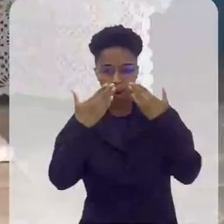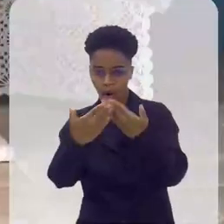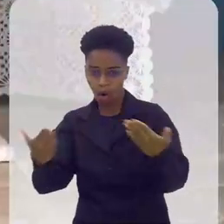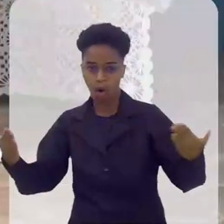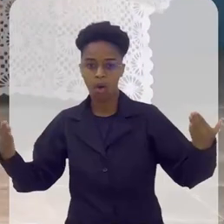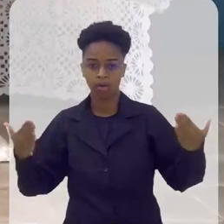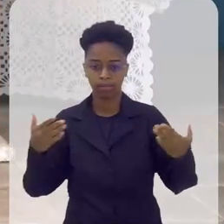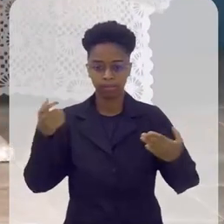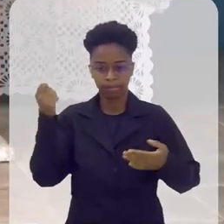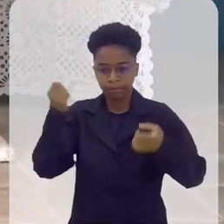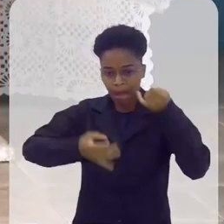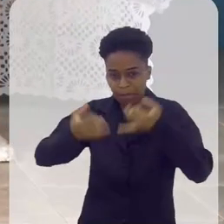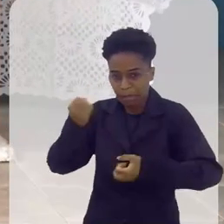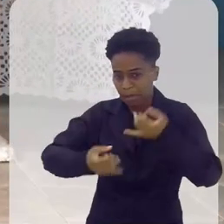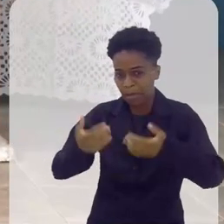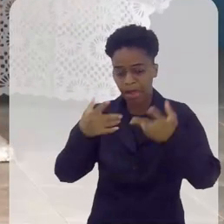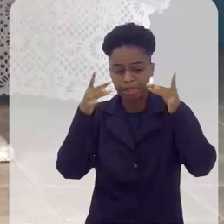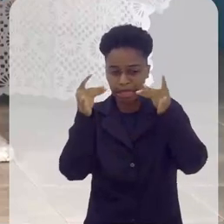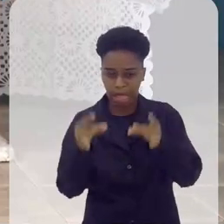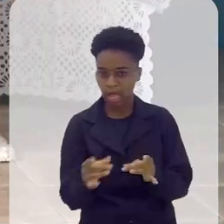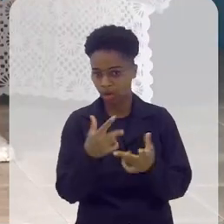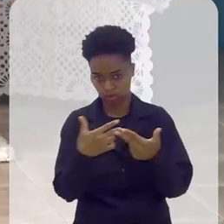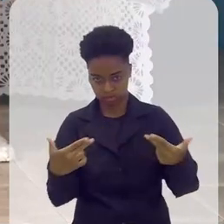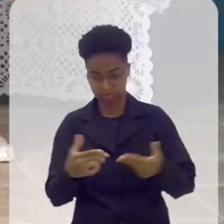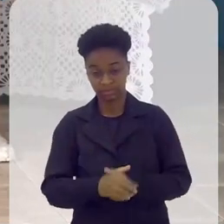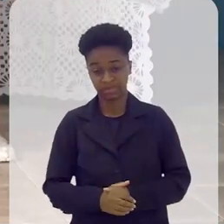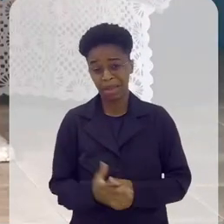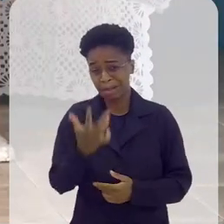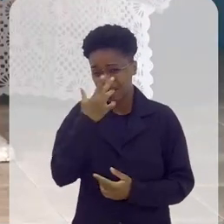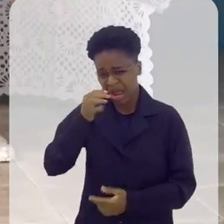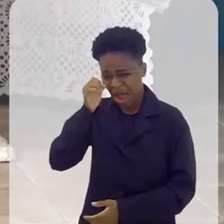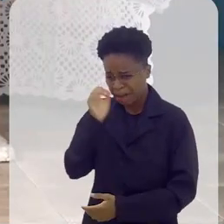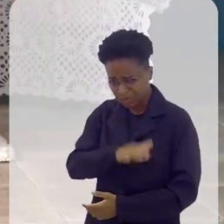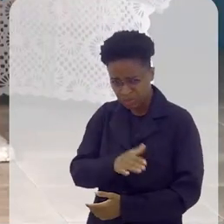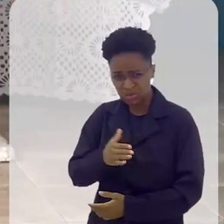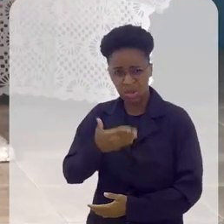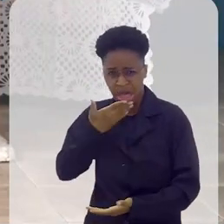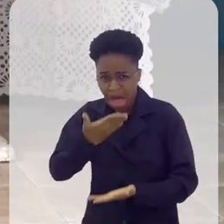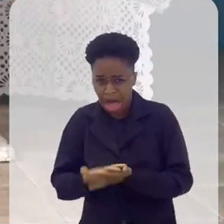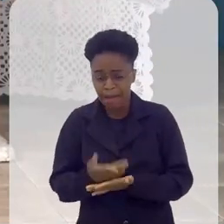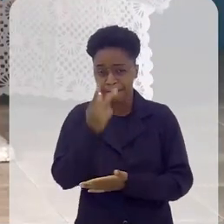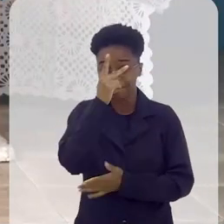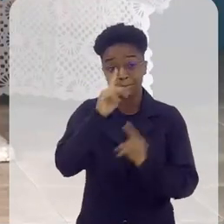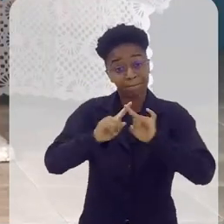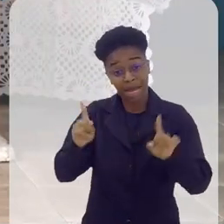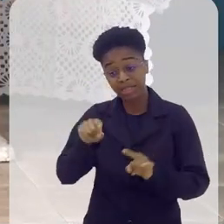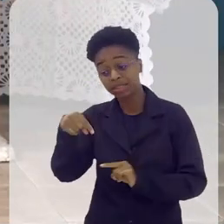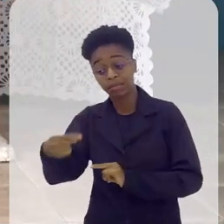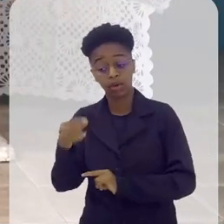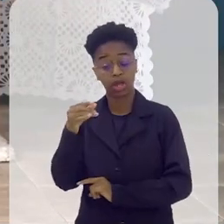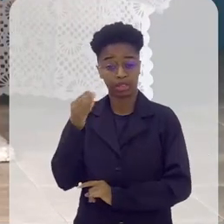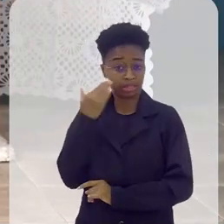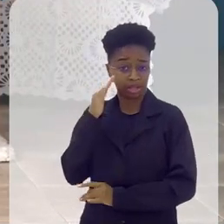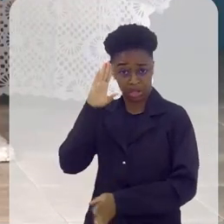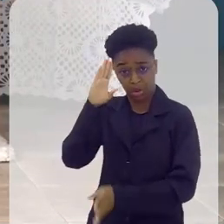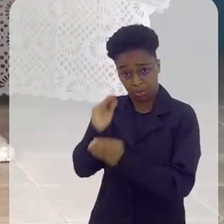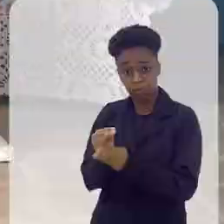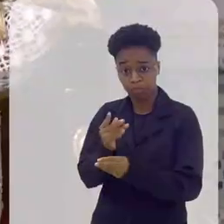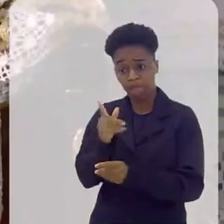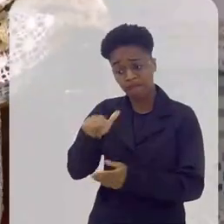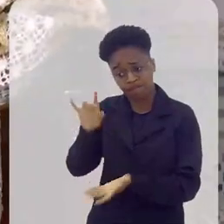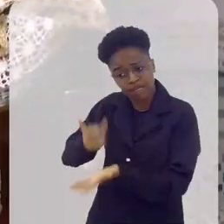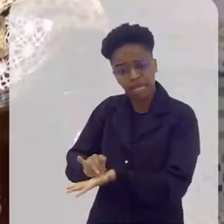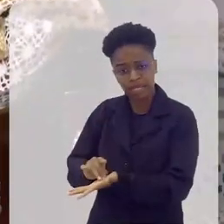Bom, aquilo pareceu um tanto absurdo, mas eles entenderam que era uma realidade. O tio aceitou e chorou